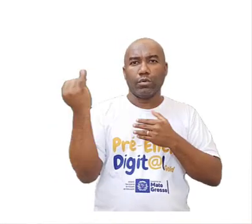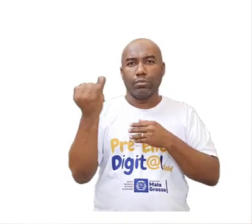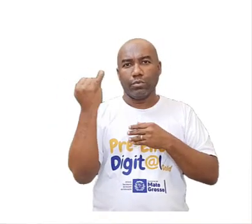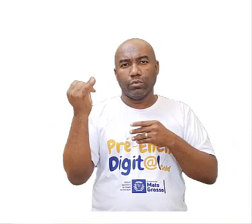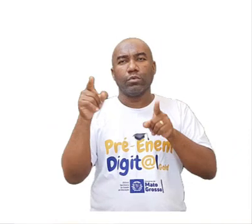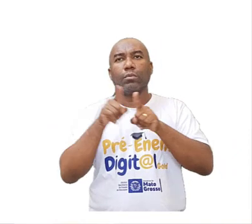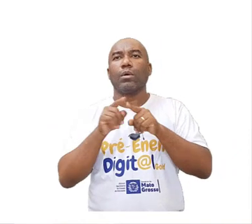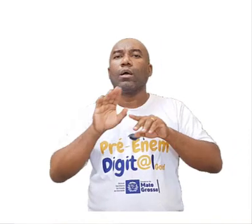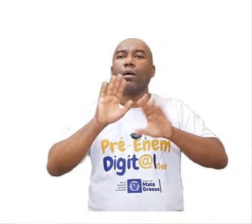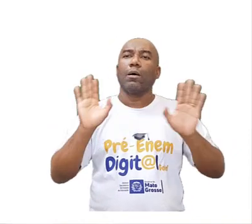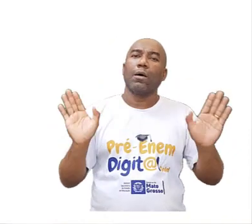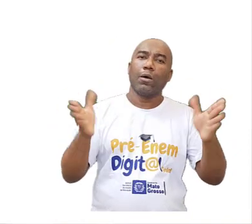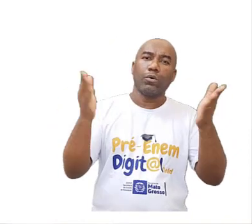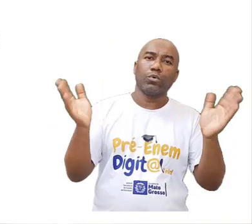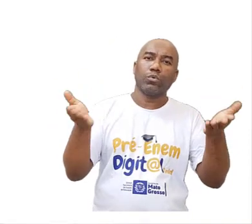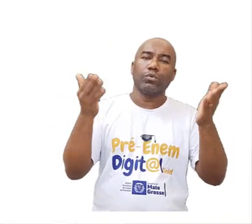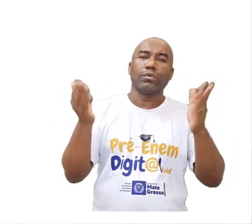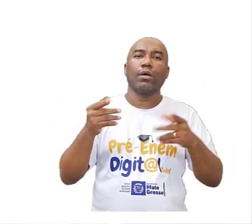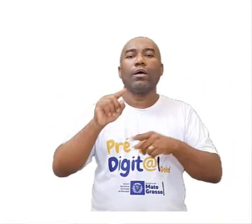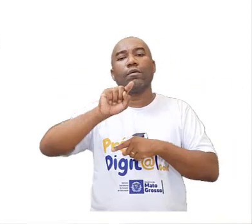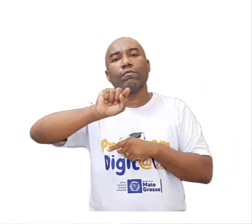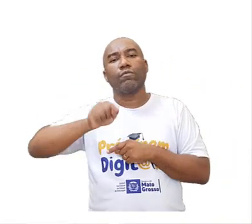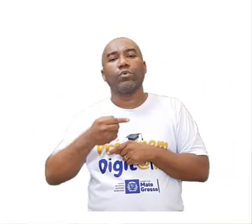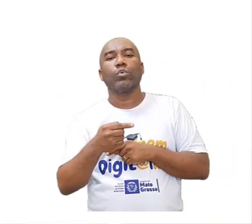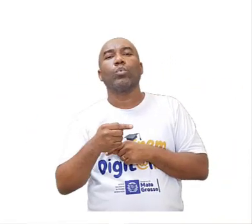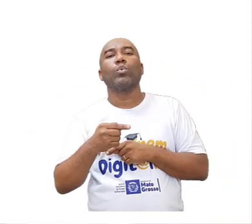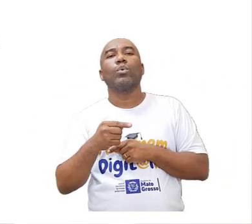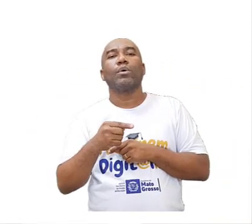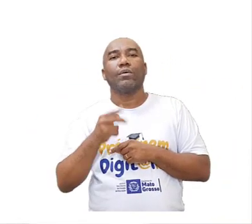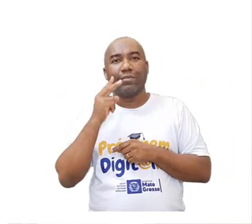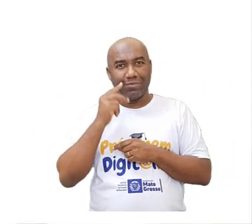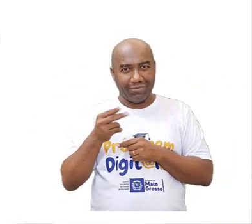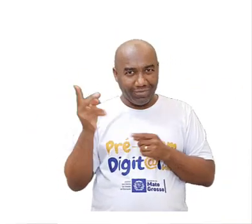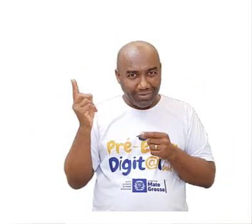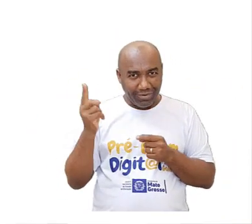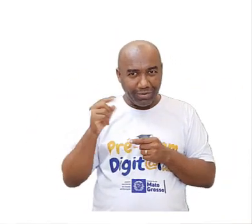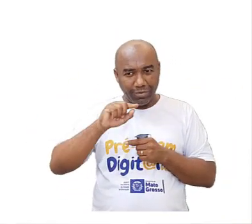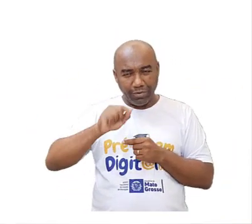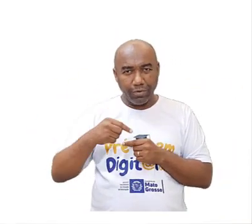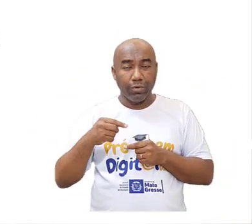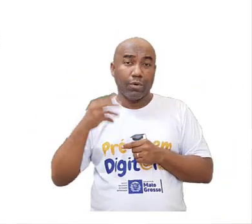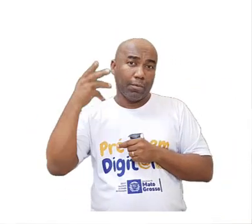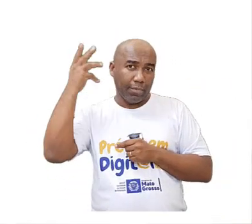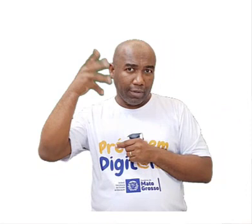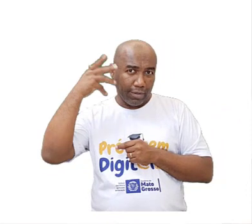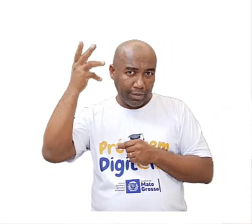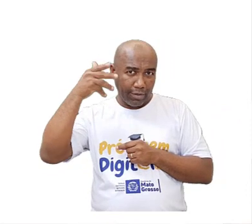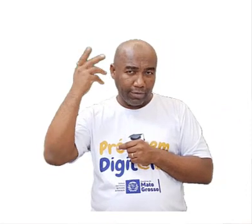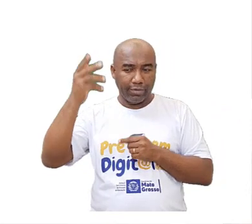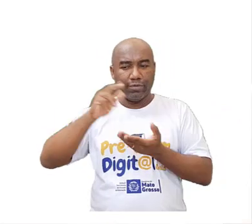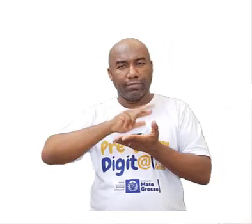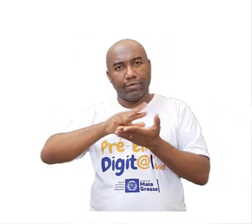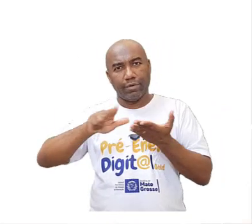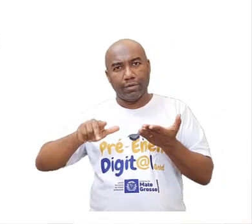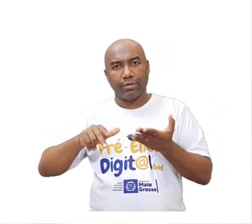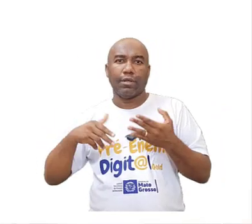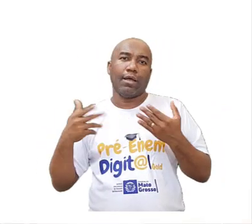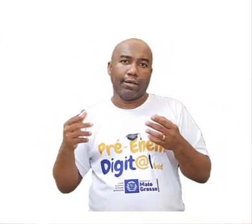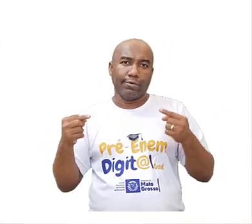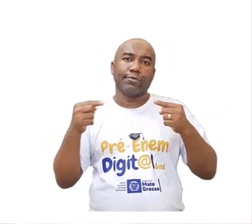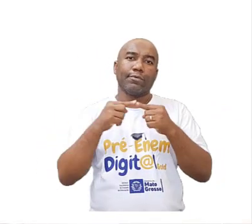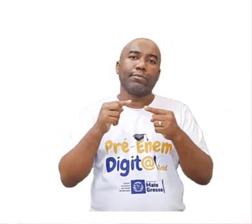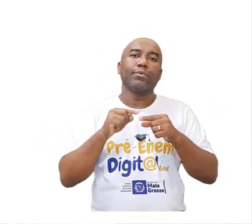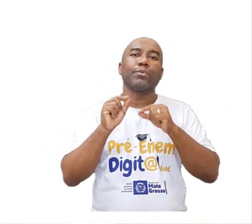escola e colocar promova, vamos lá para a vírgula, por intermédio de palestras.